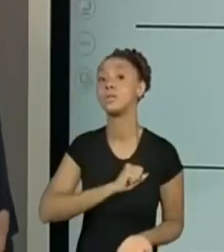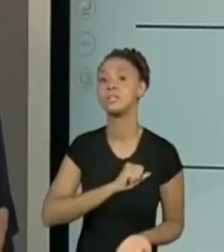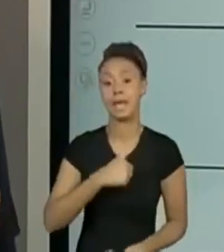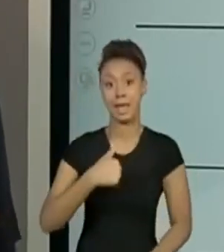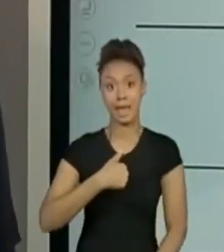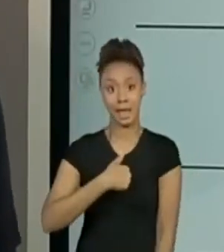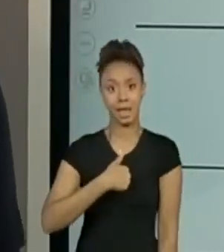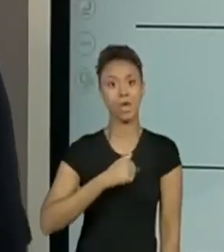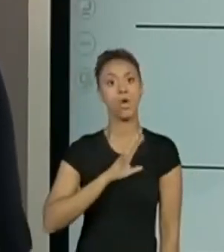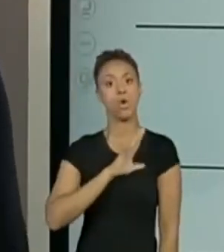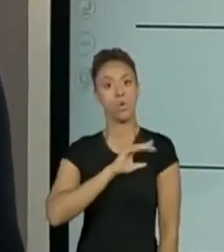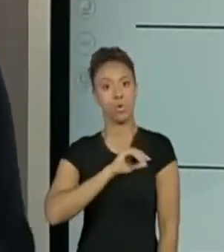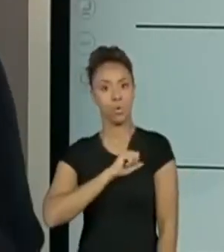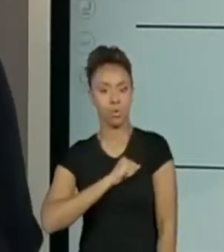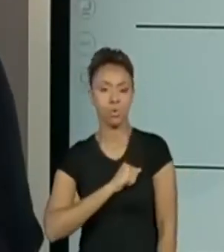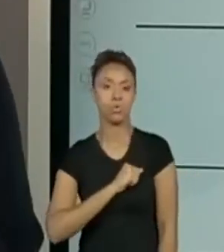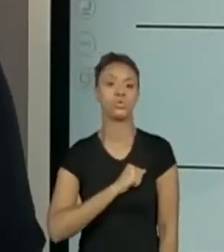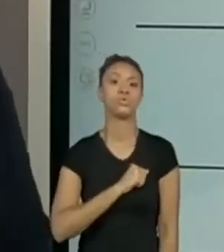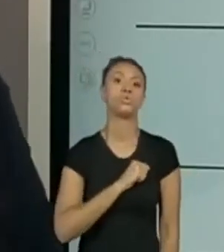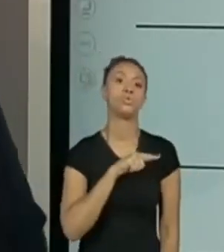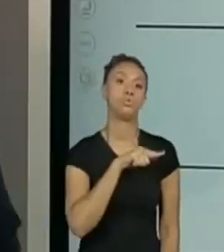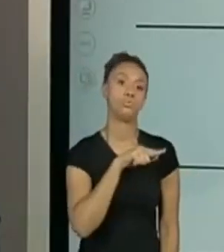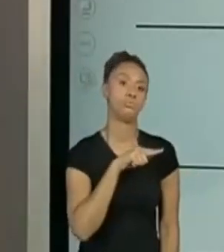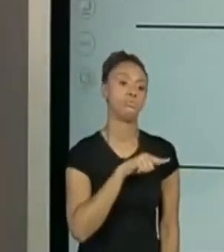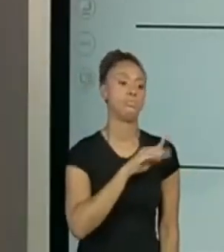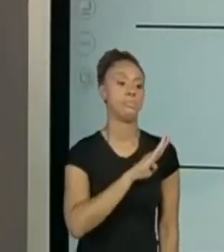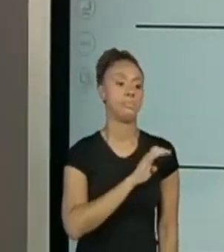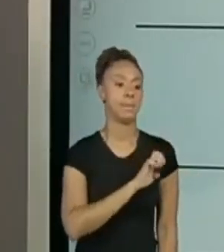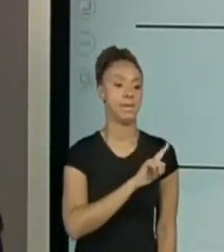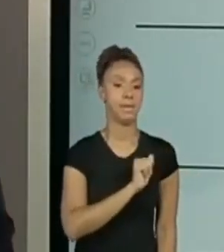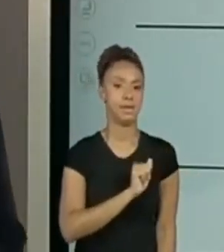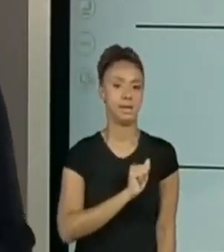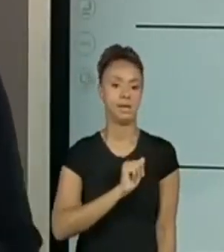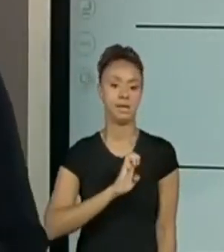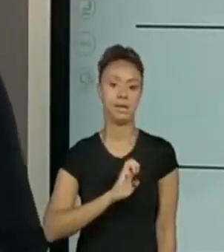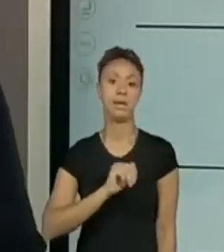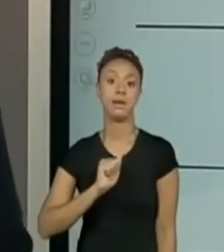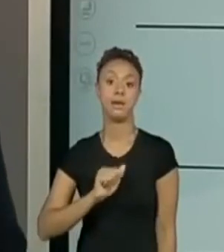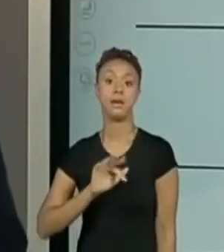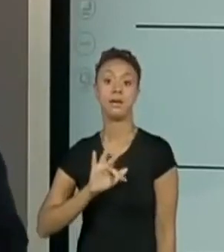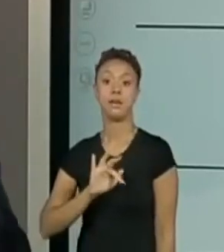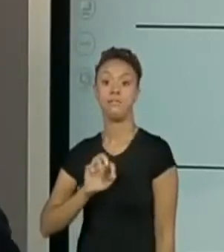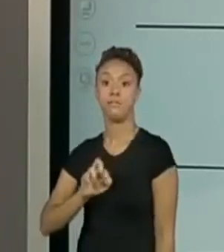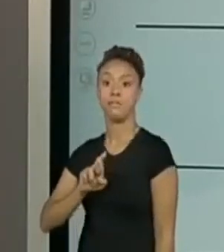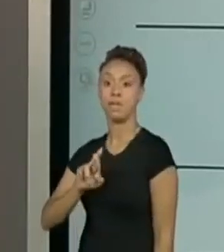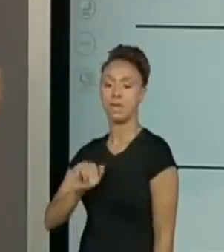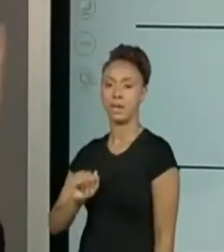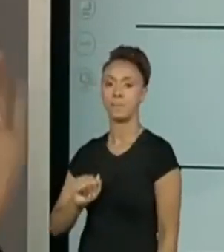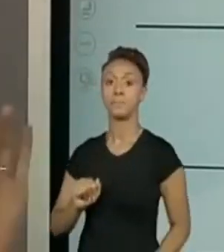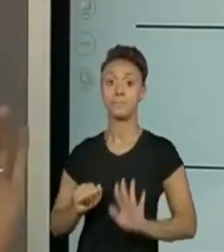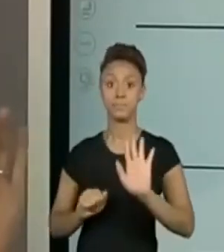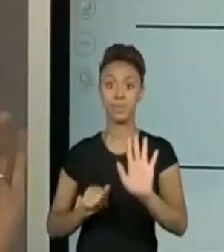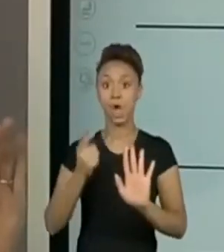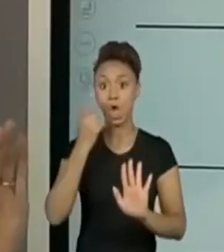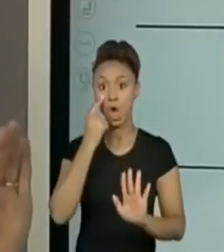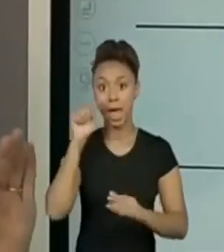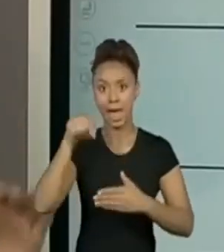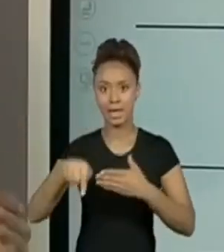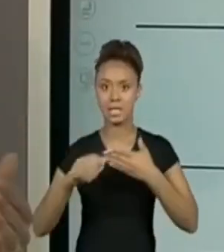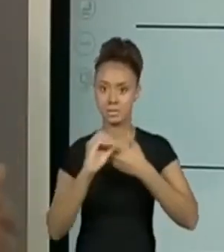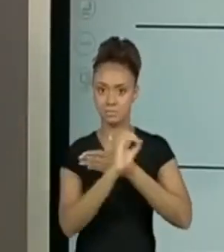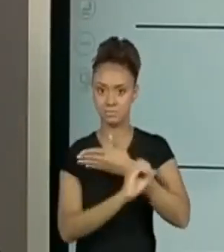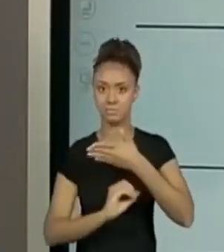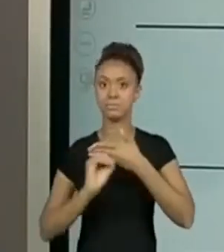Fera, tá bom? Então, professora Vivi, a gente escreveu aqui para o Centro de Mídias que a Bela